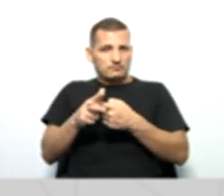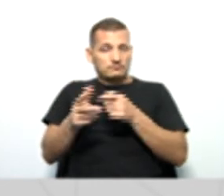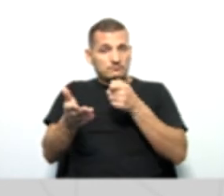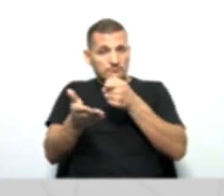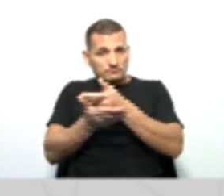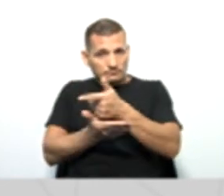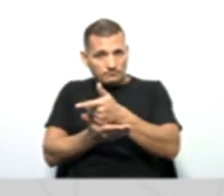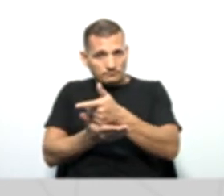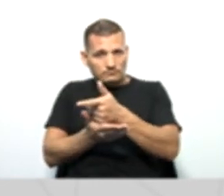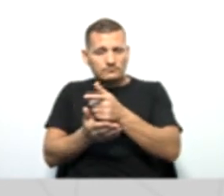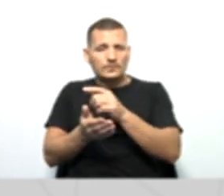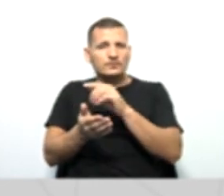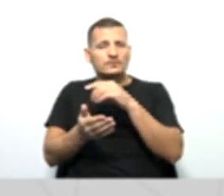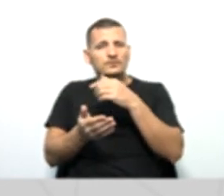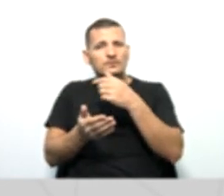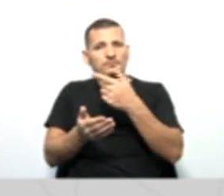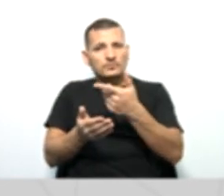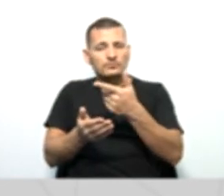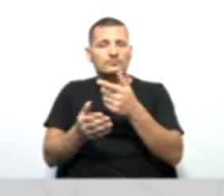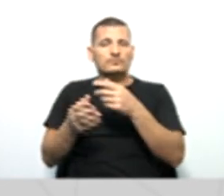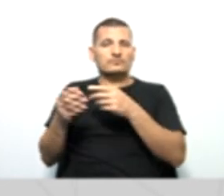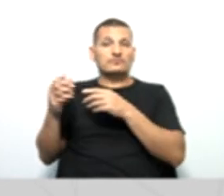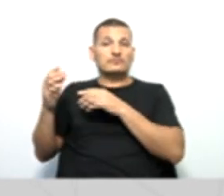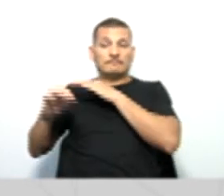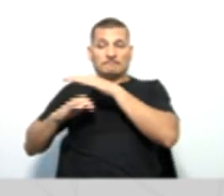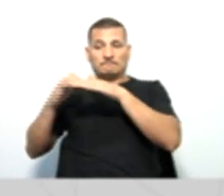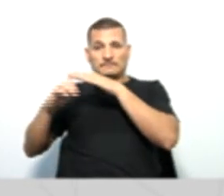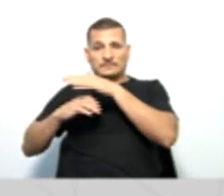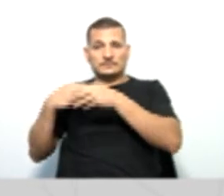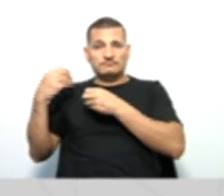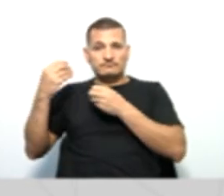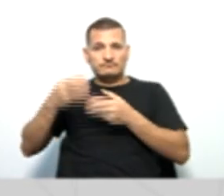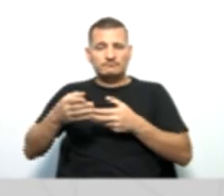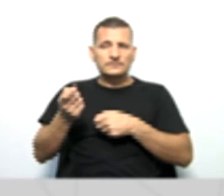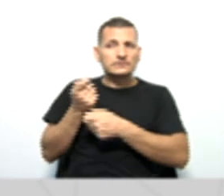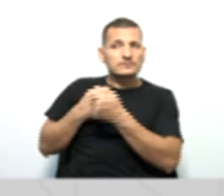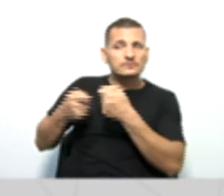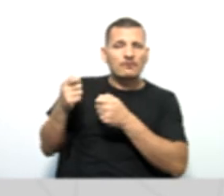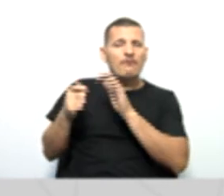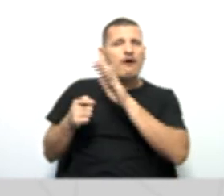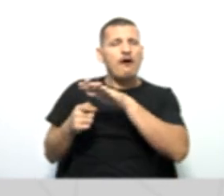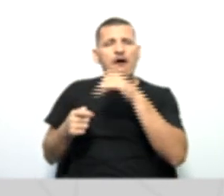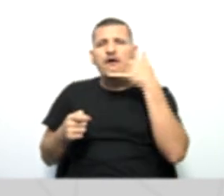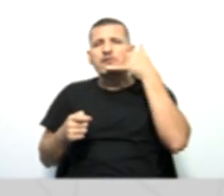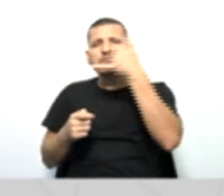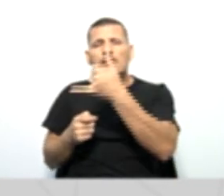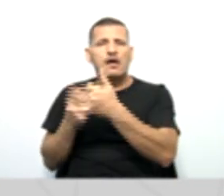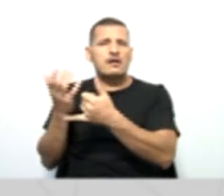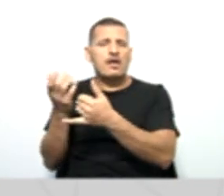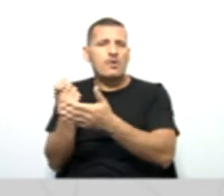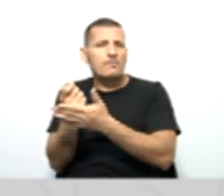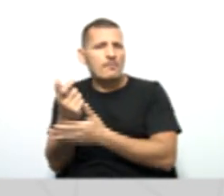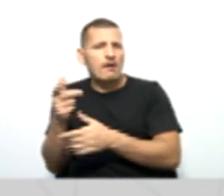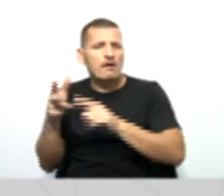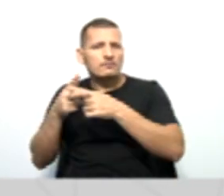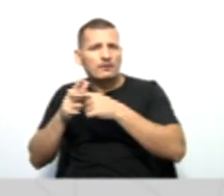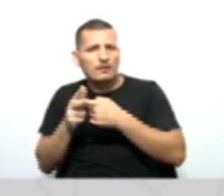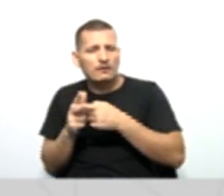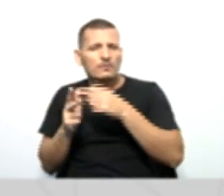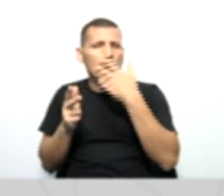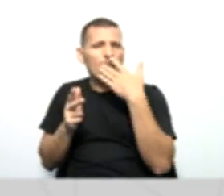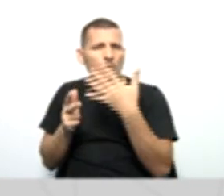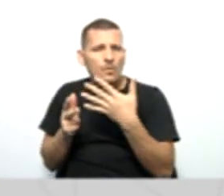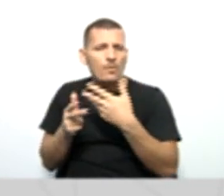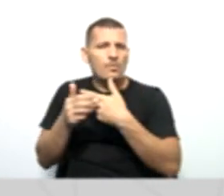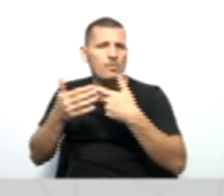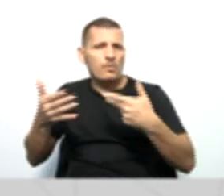você negocia com o fornecedor, você liga lá para ele, olha, eu quero essa máquina tal, vamos fazer esse preço, não, eu quero dessa cor,